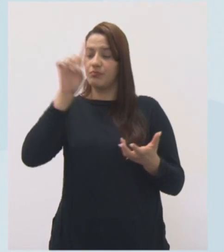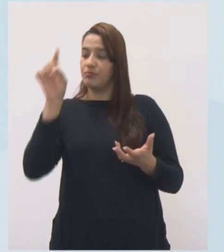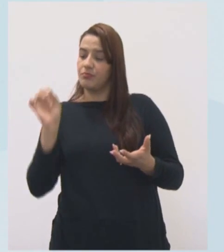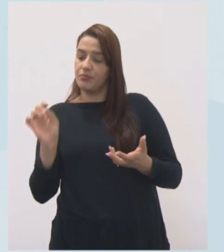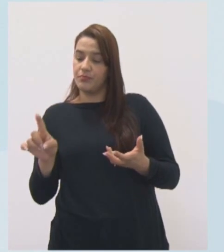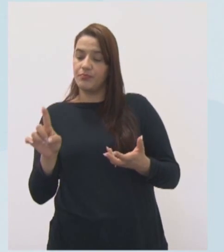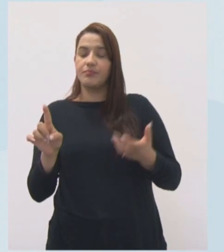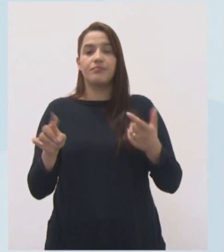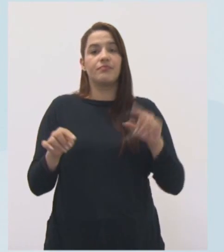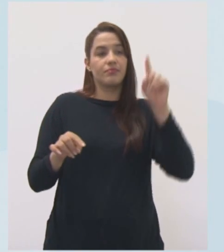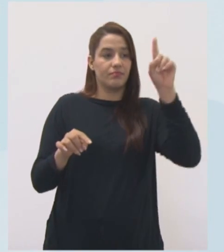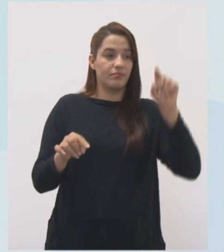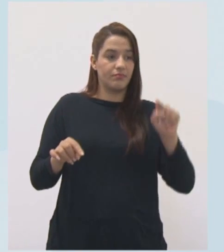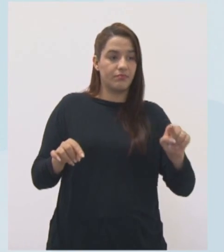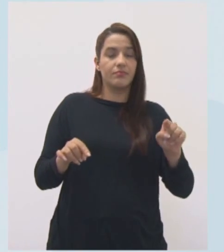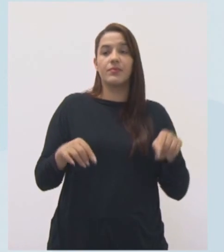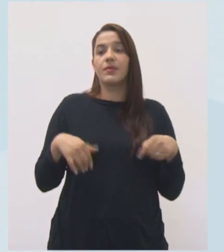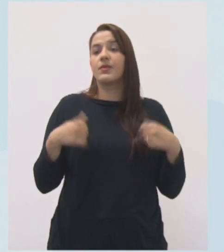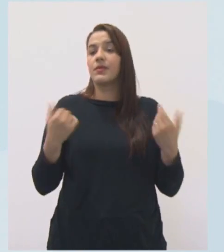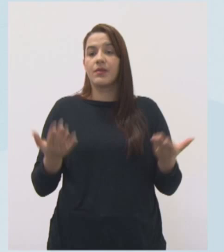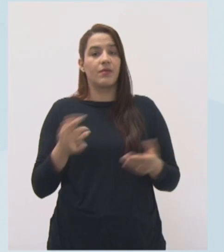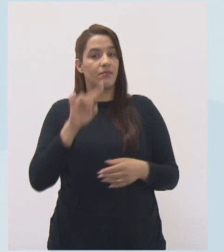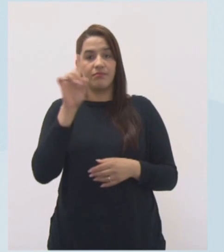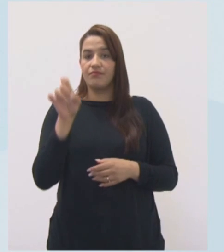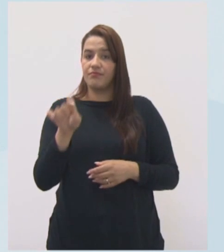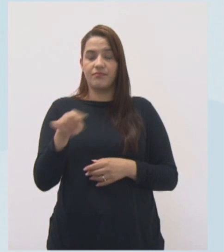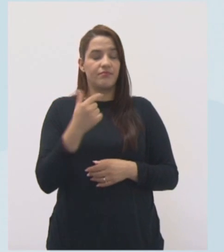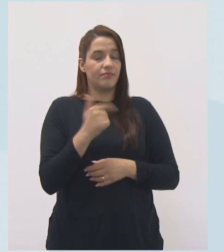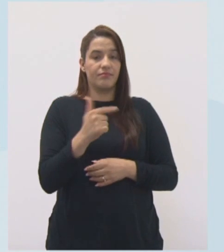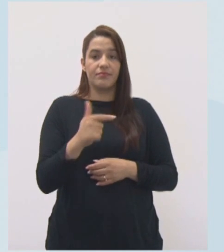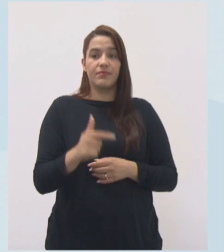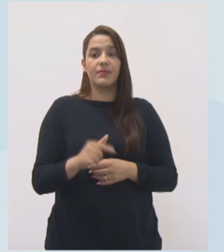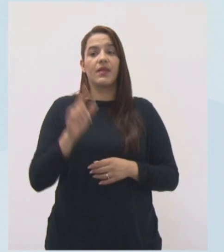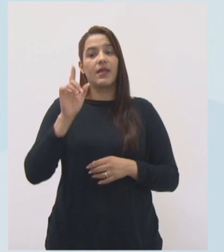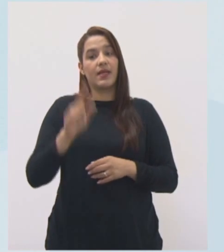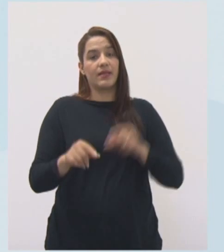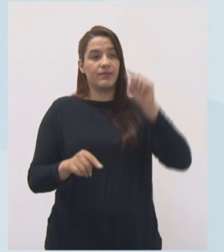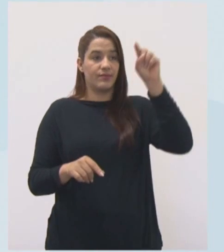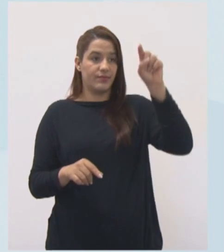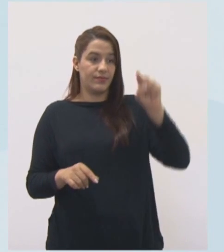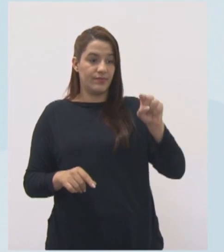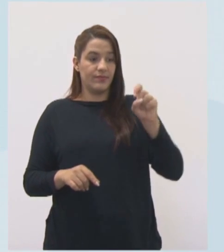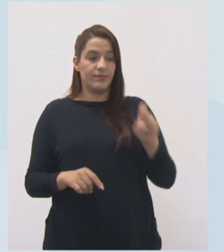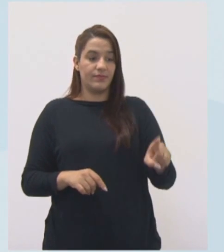expressar sentimentos não é interrogação, Não. é exclamação.